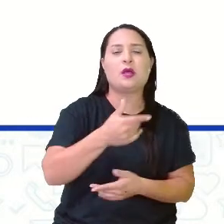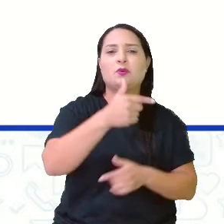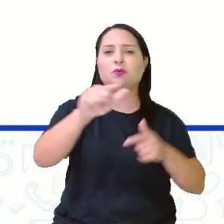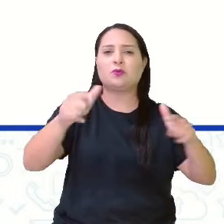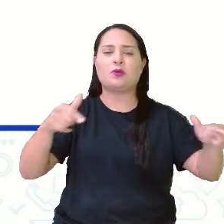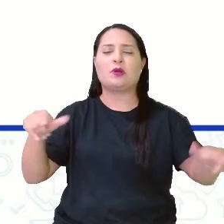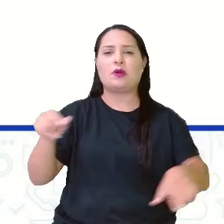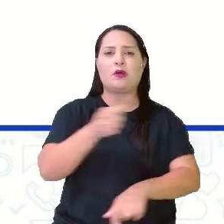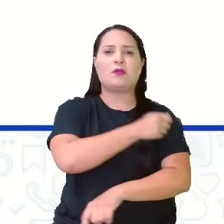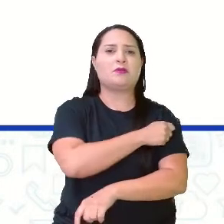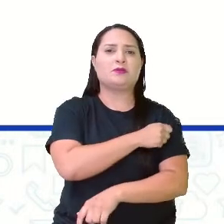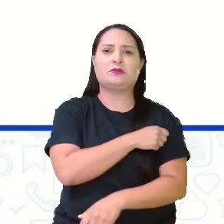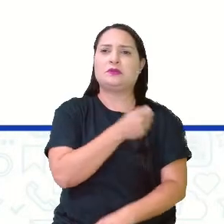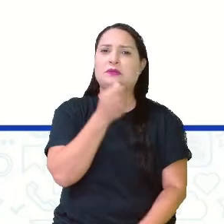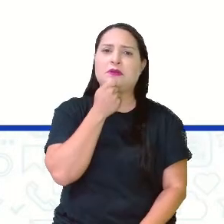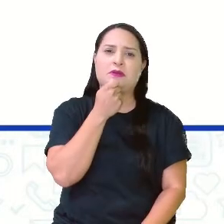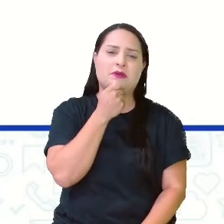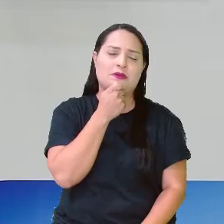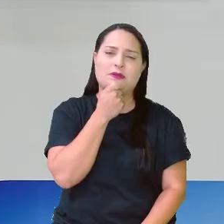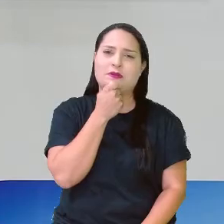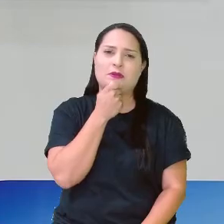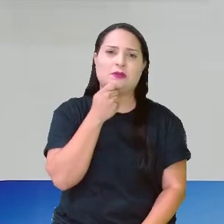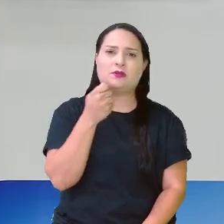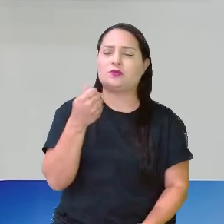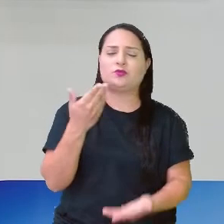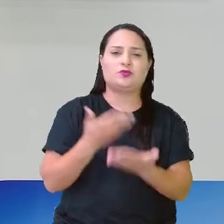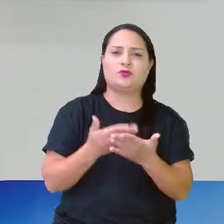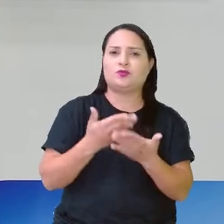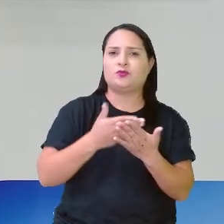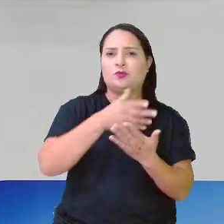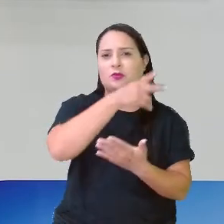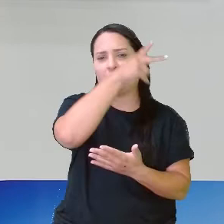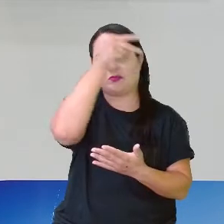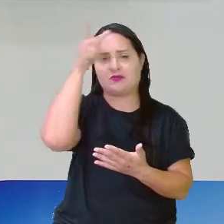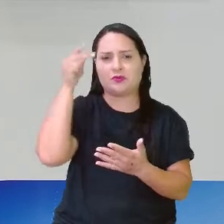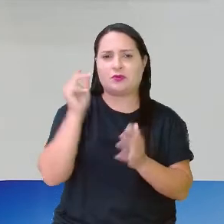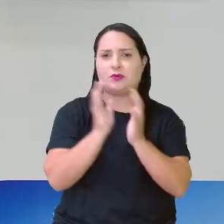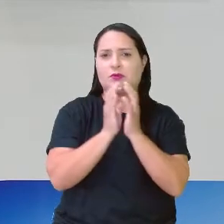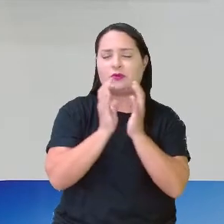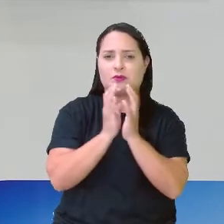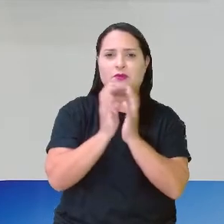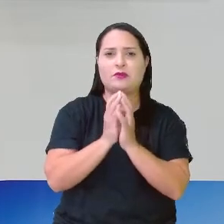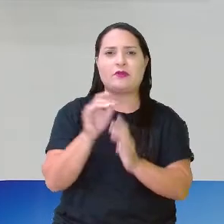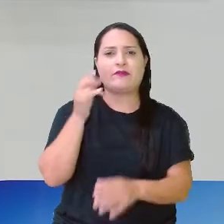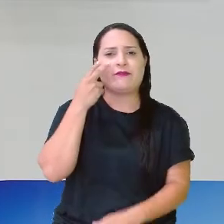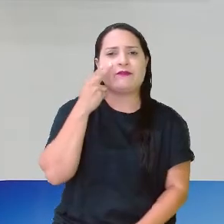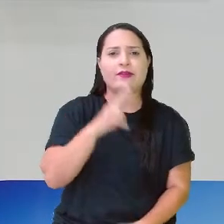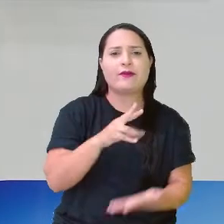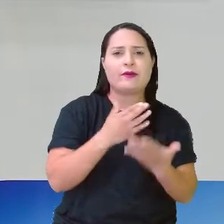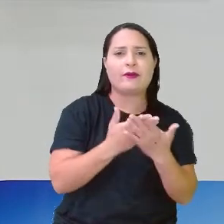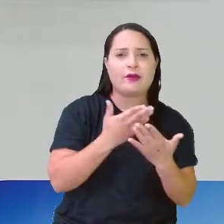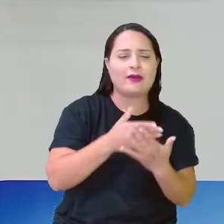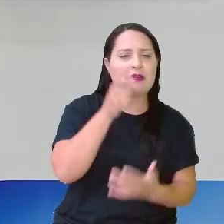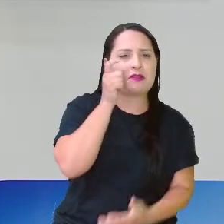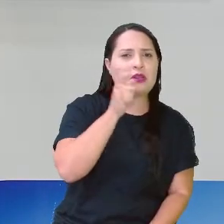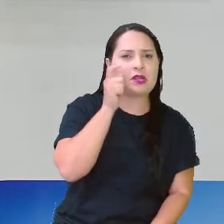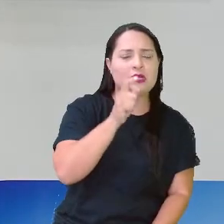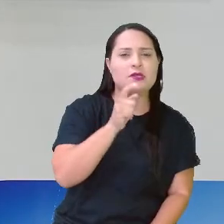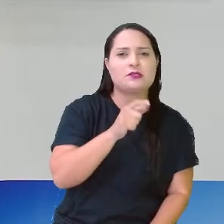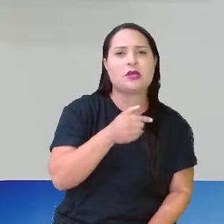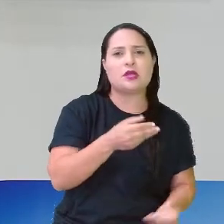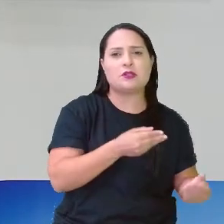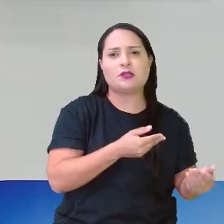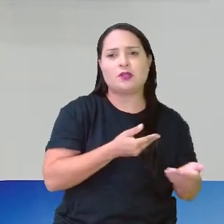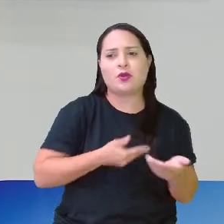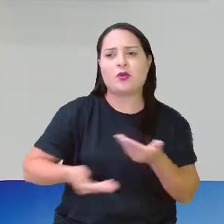estudantes que não fazem parte da rede municipal de ensino. Então, viu a aula, achou interessante? Fulano, assista aqui essa